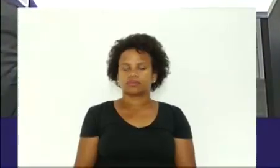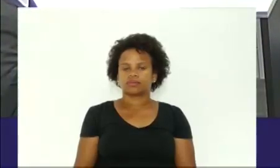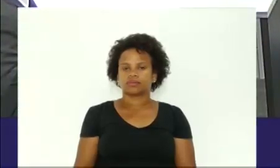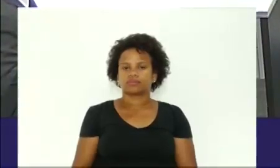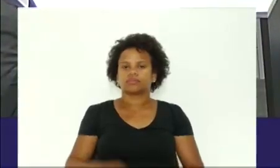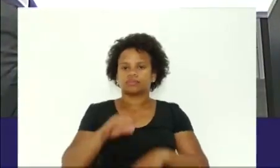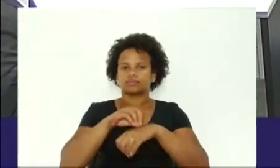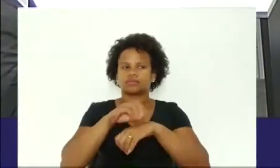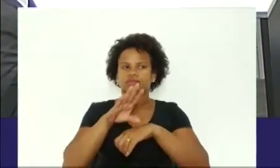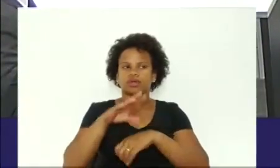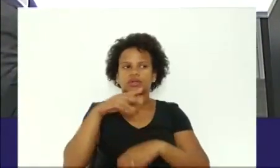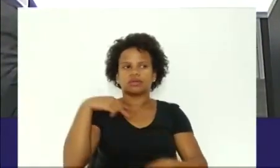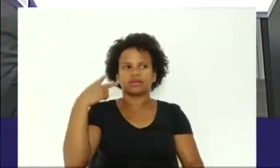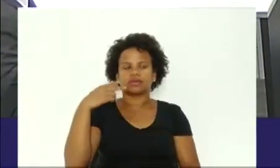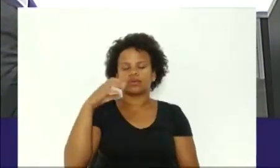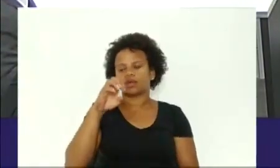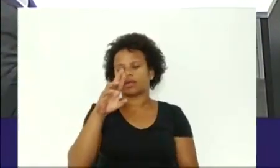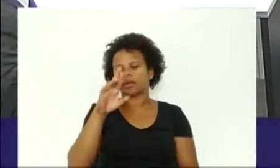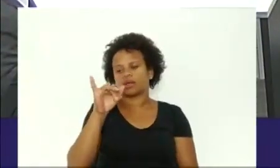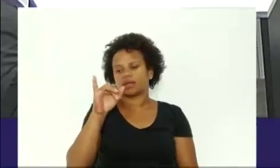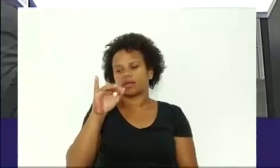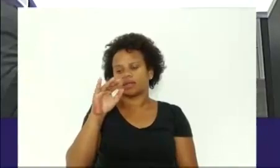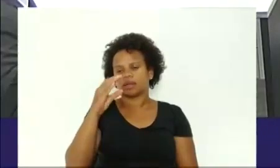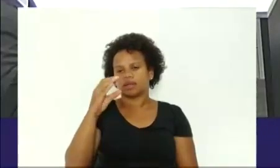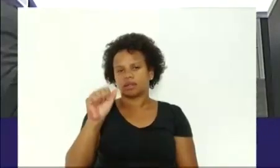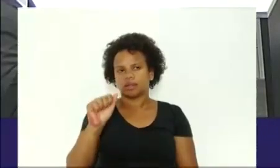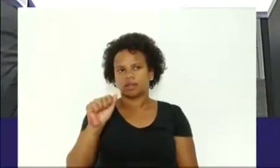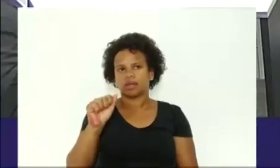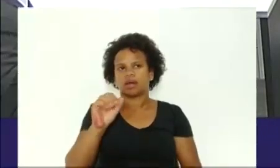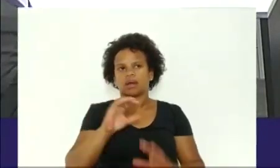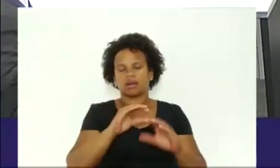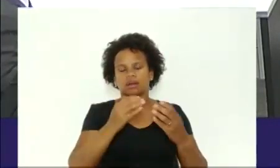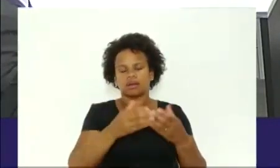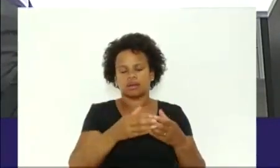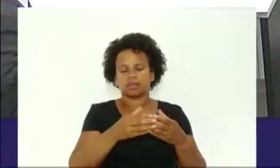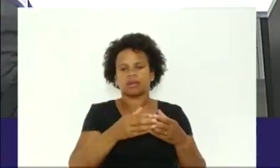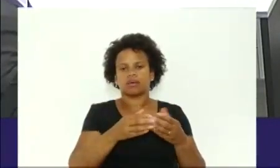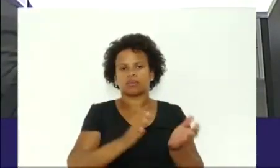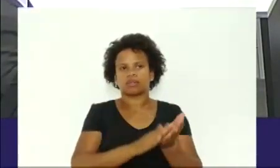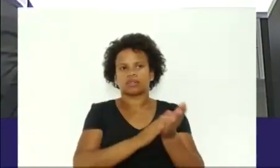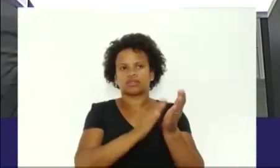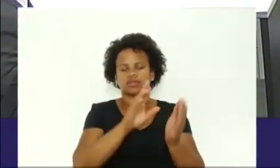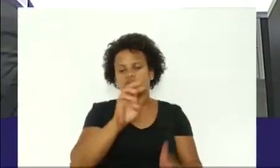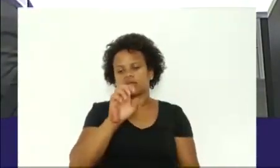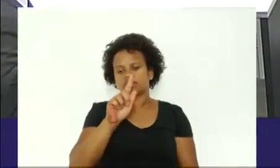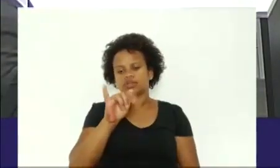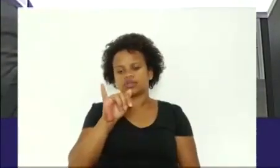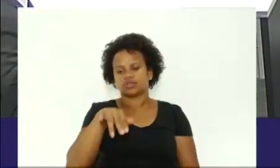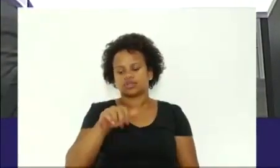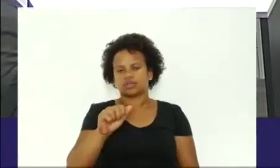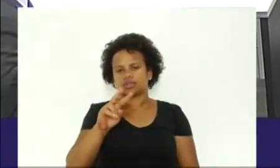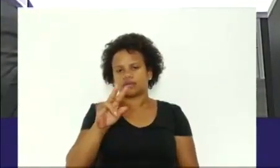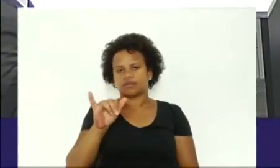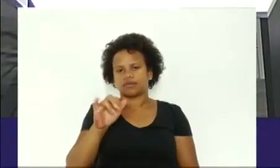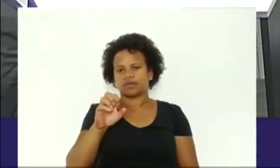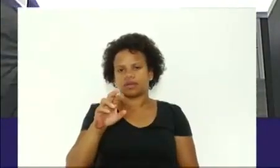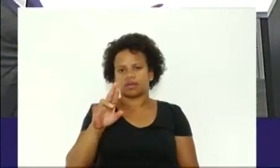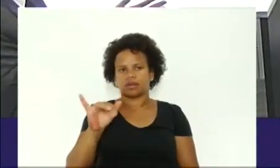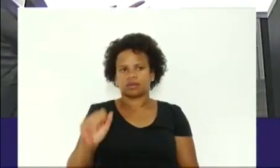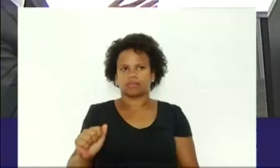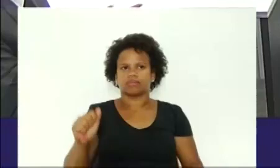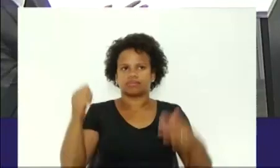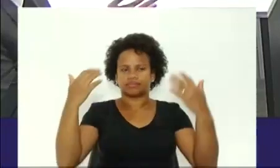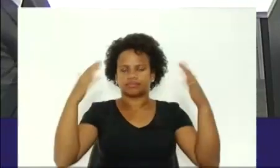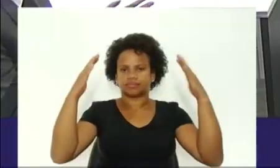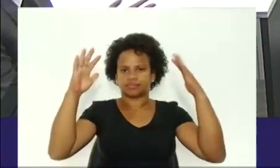Indicada pela vereadora Érica da Liga do Bem, a Câmara homenageia Regina Vieira de Camargo Talamonte.